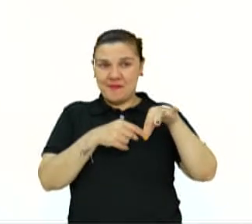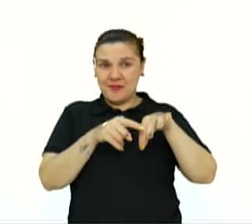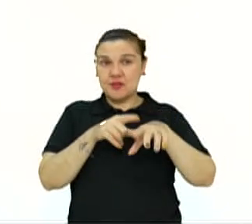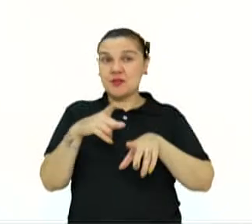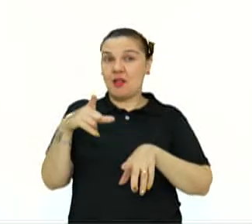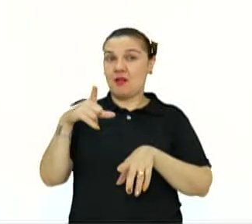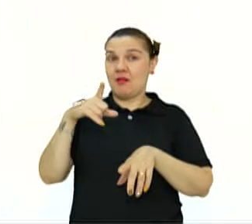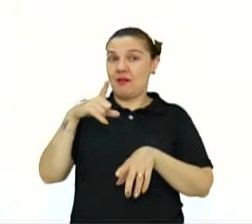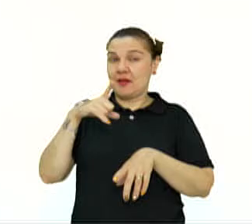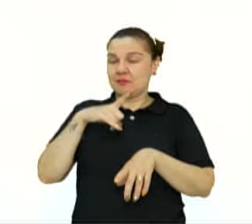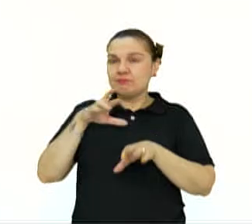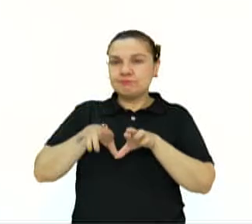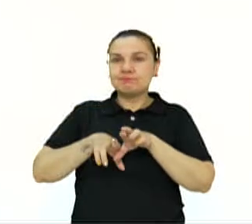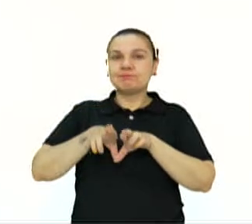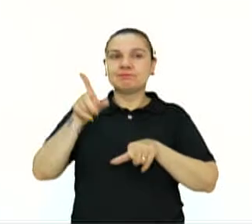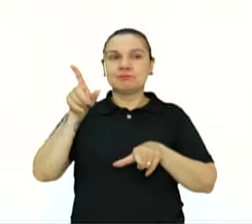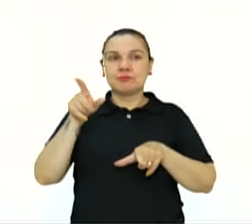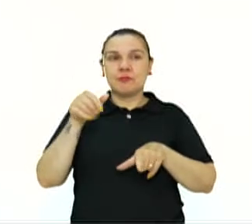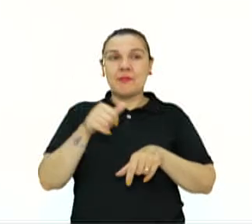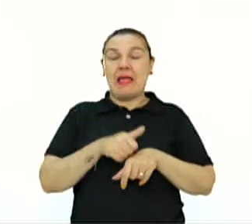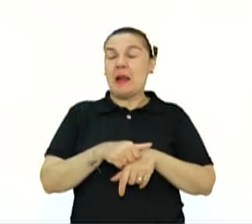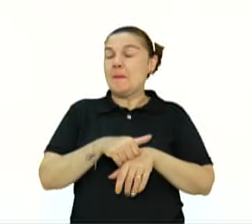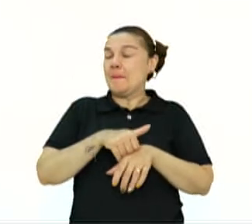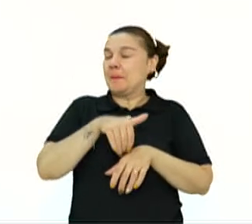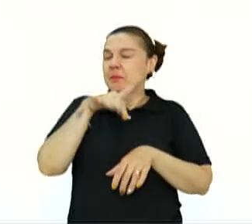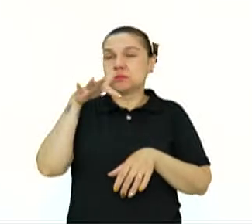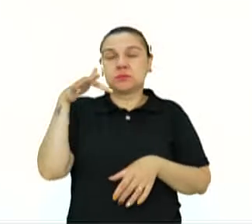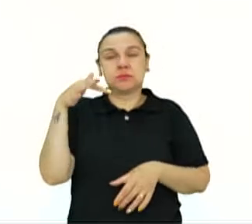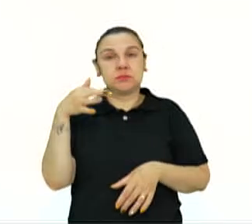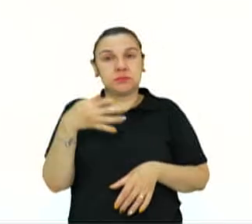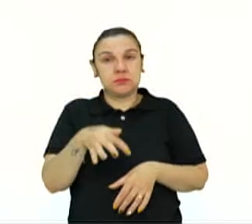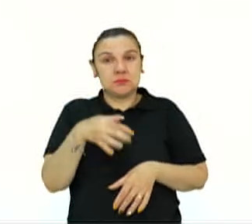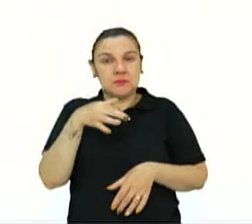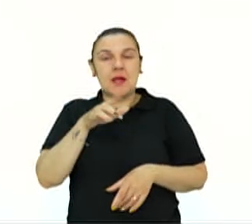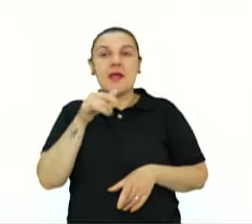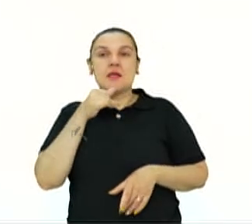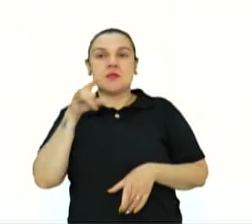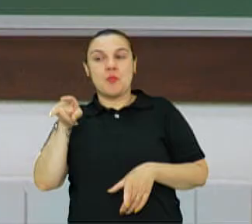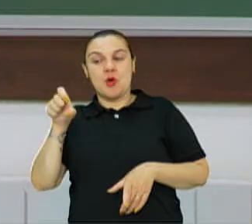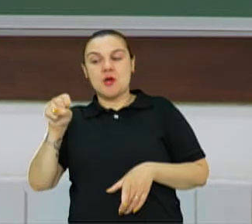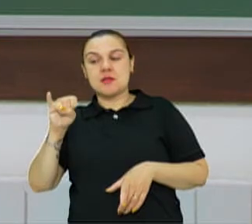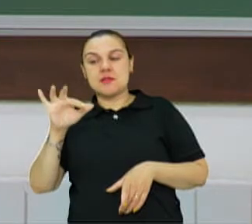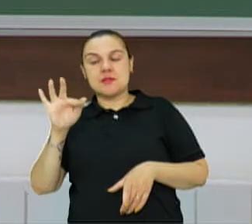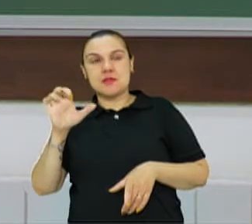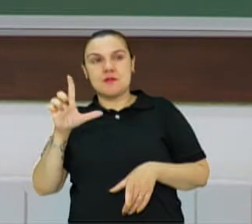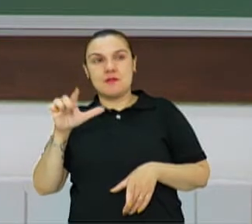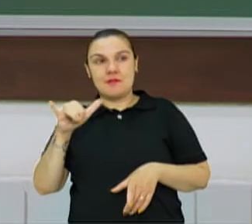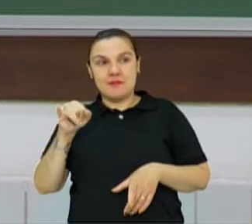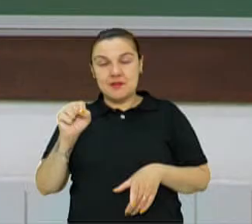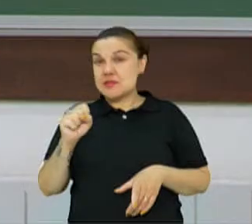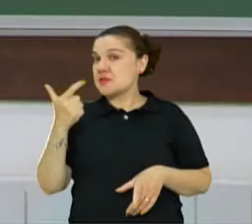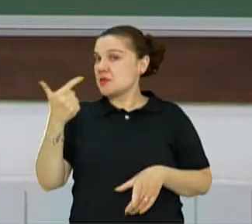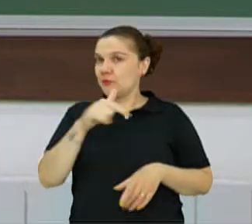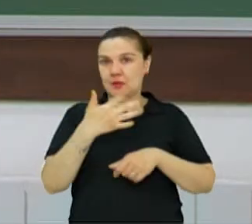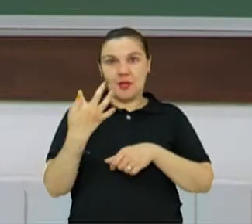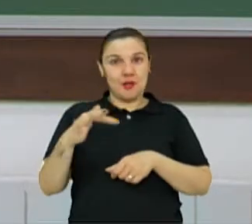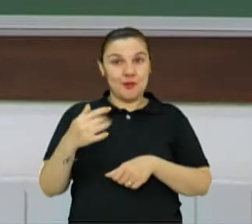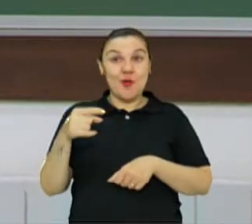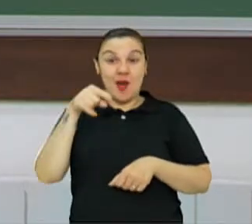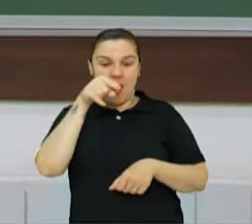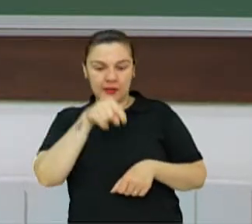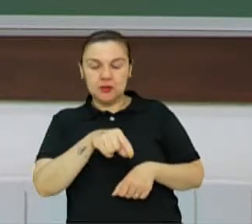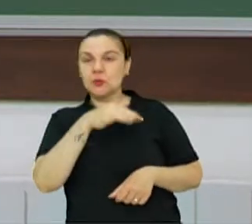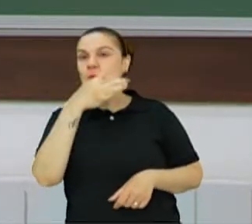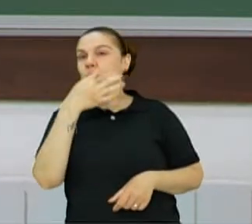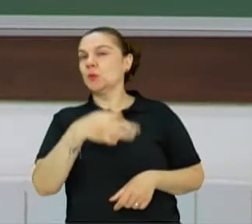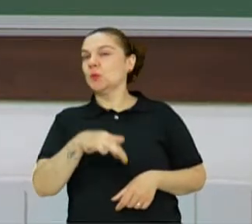uma característica diferente, elas são mais doloridas. No caso lá da sífilis, as lesões podem não ter dor, tá? Aqui elas